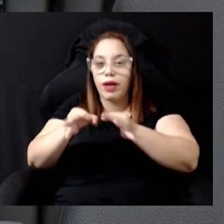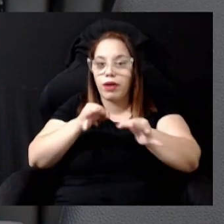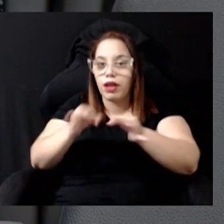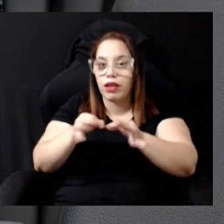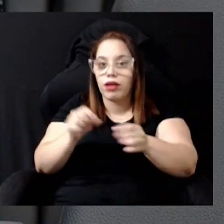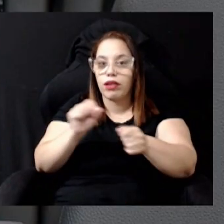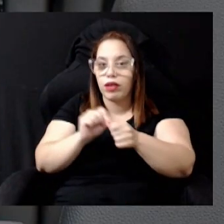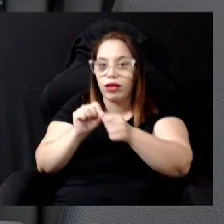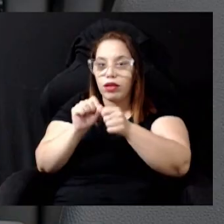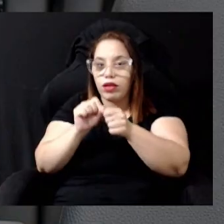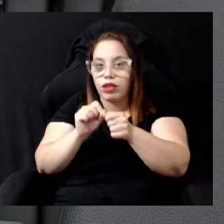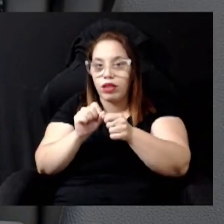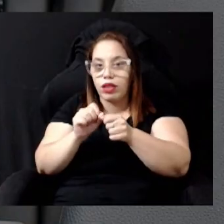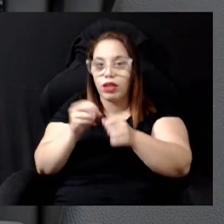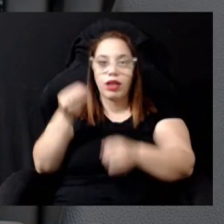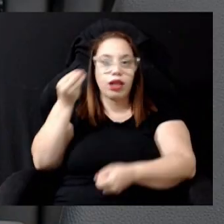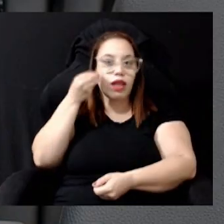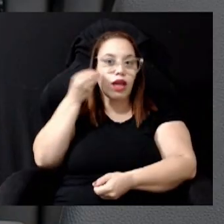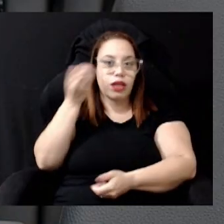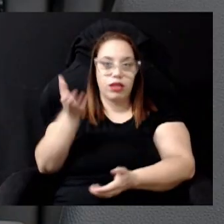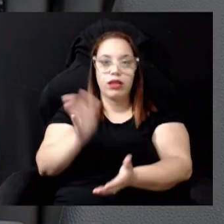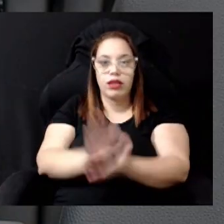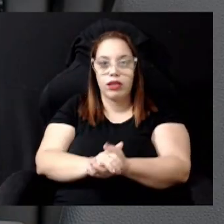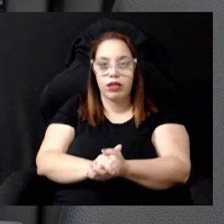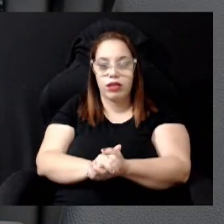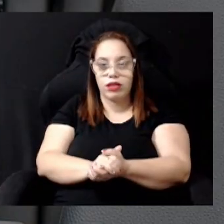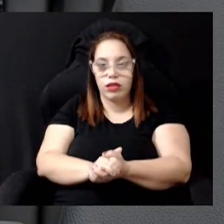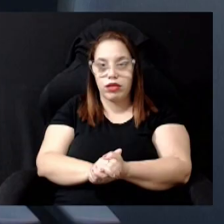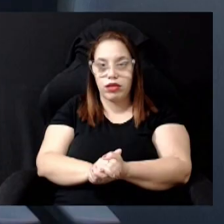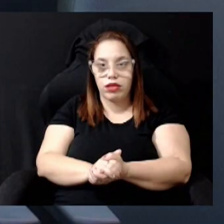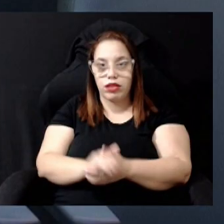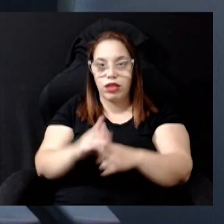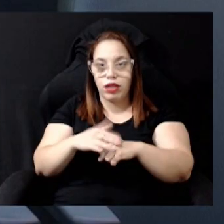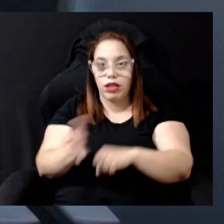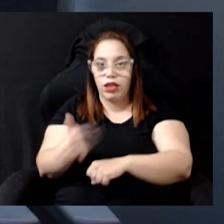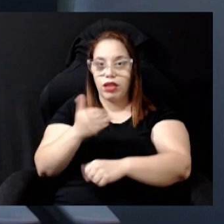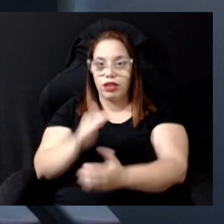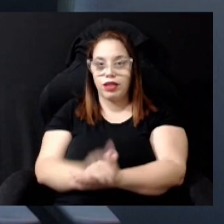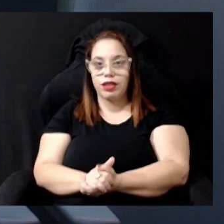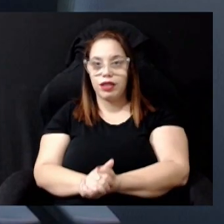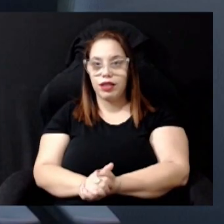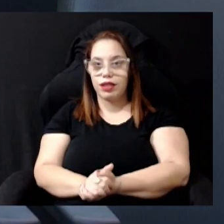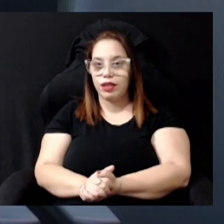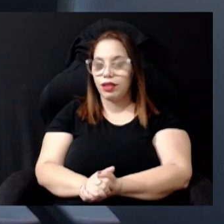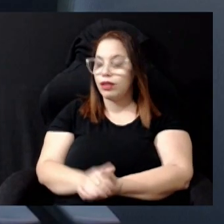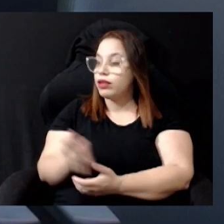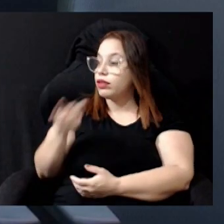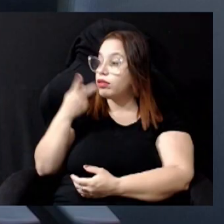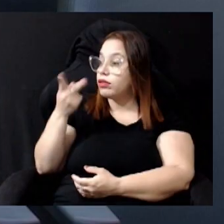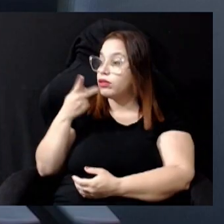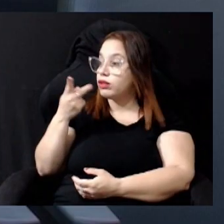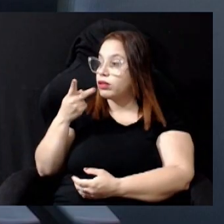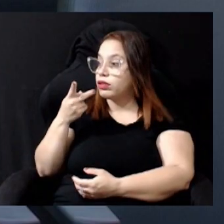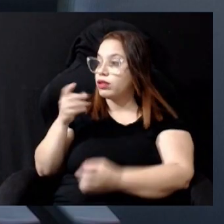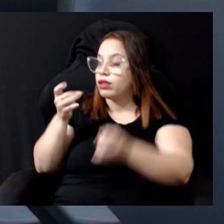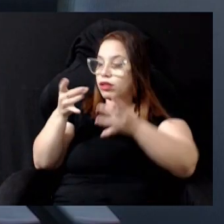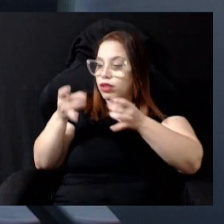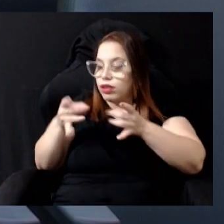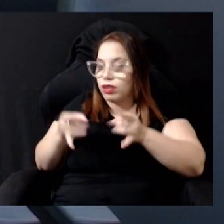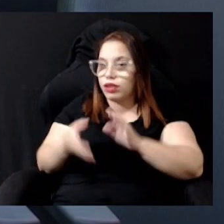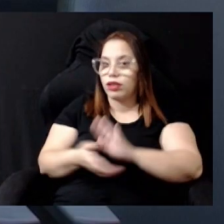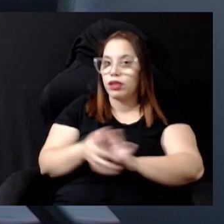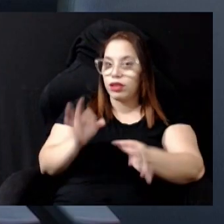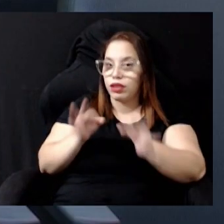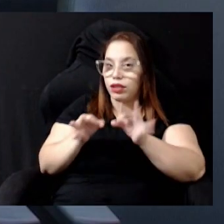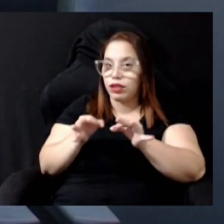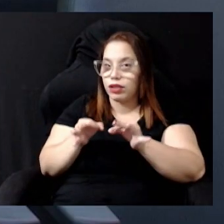esses testes, né, e detectar essa doença o quanto antes. Eu falo um detalhe, né, porque é justamente isso, né, às